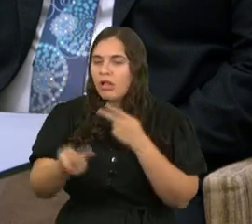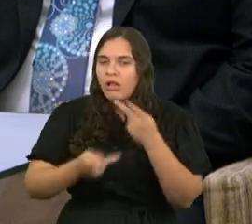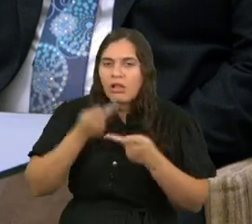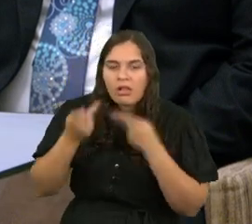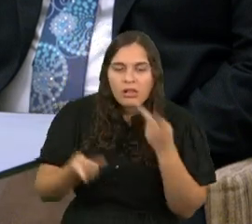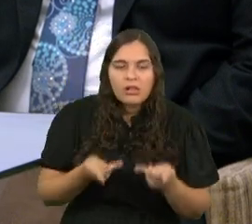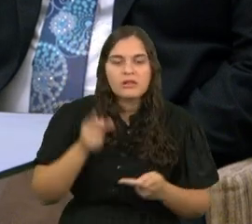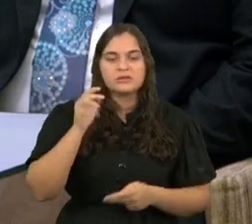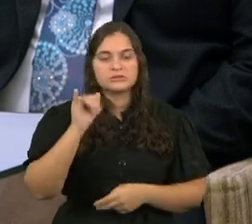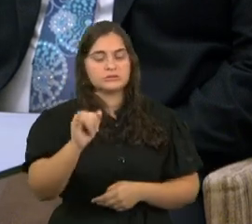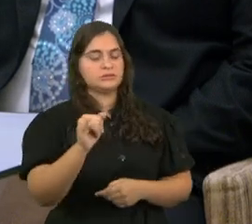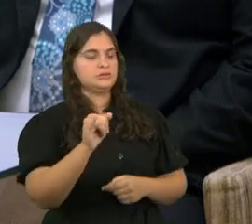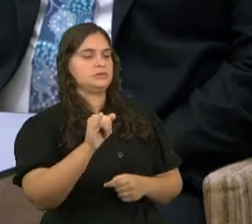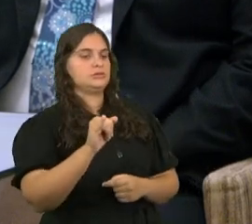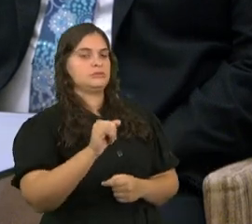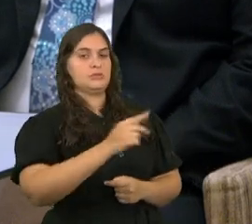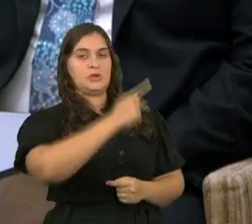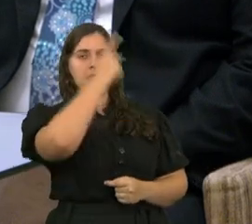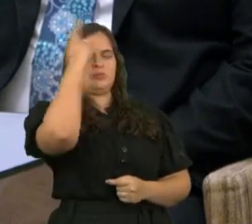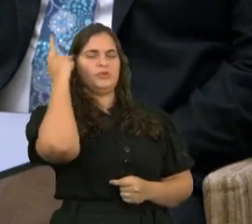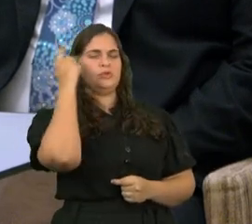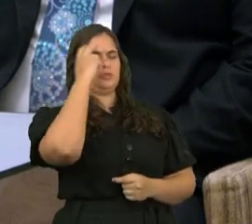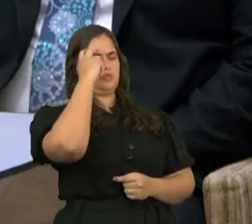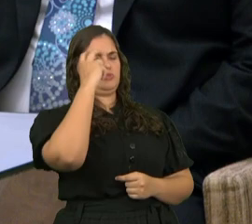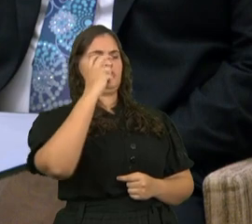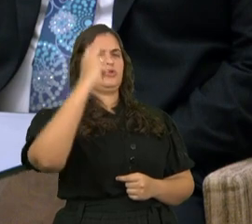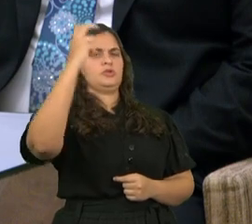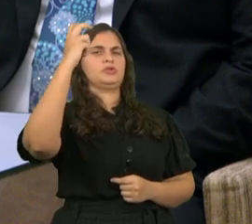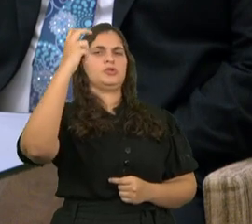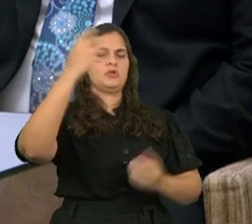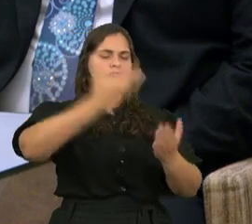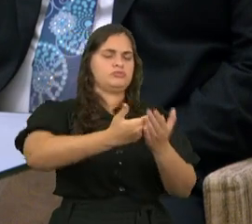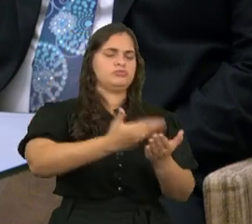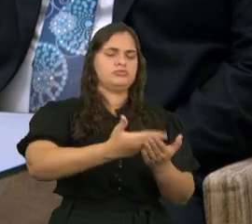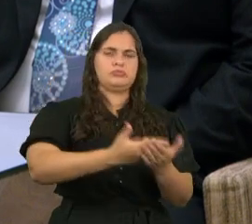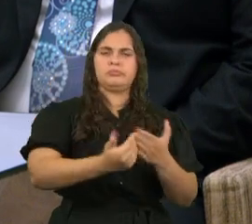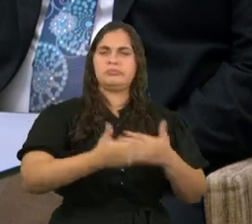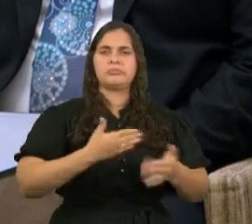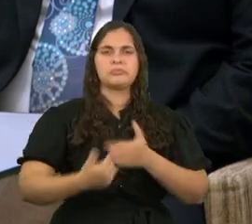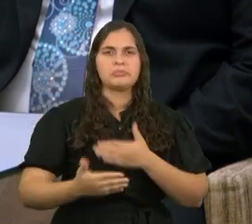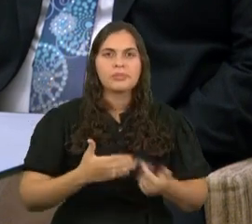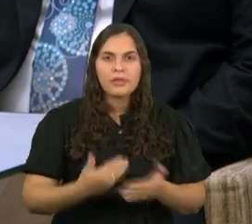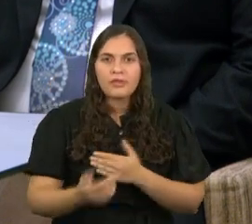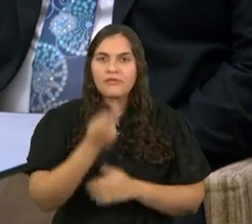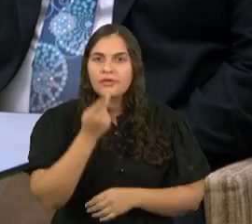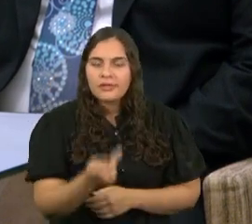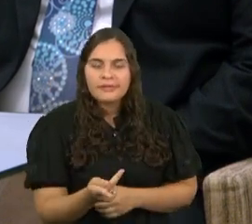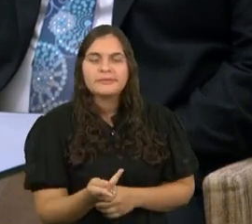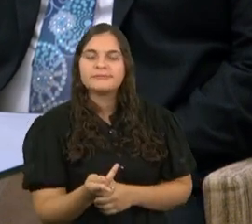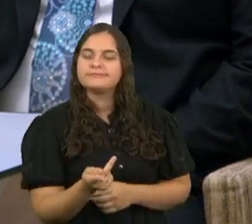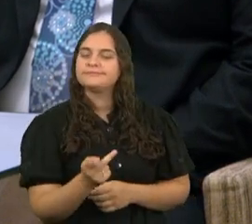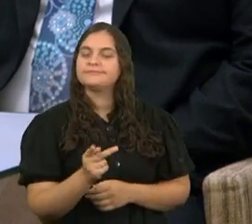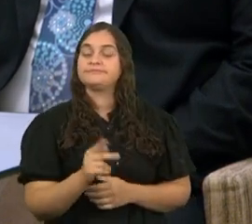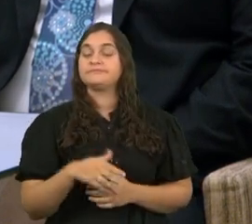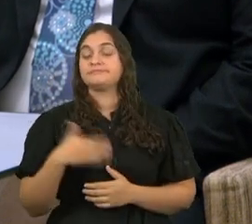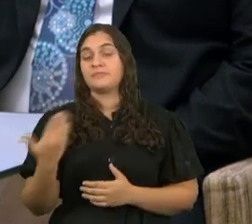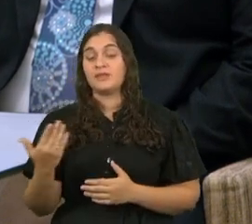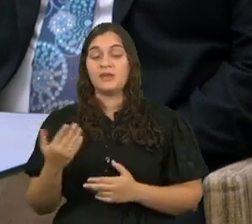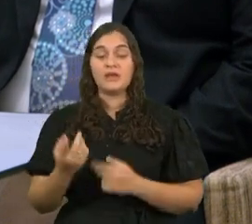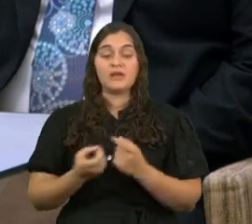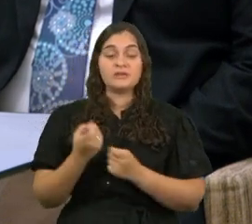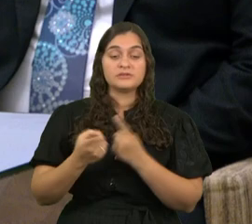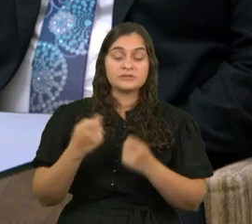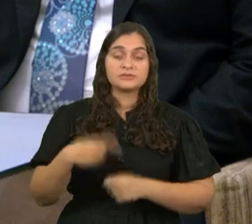doutor, não é? Com um doutorado, onde quer que fosse, dissesse. Muitas vezes nós